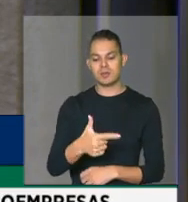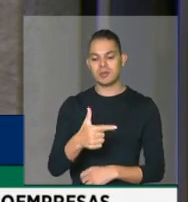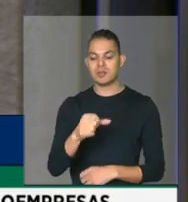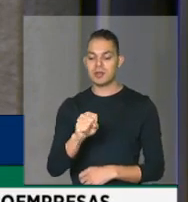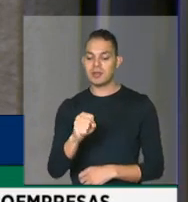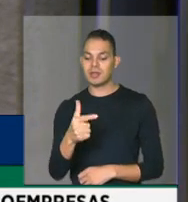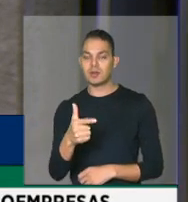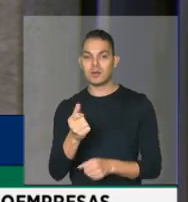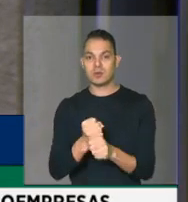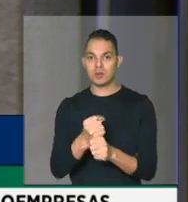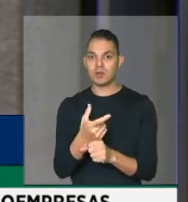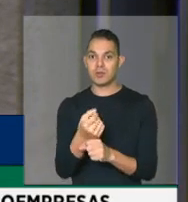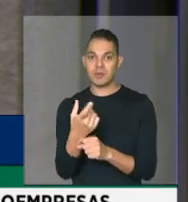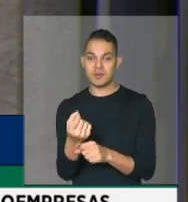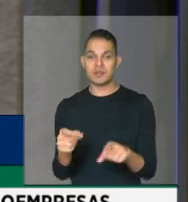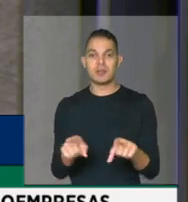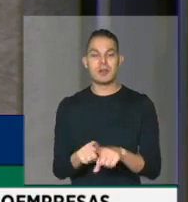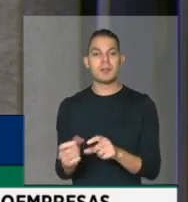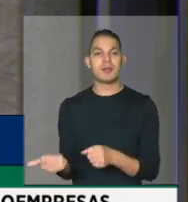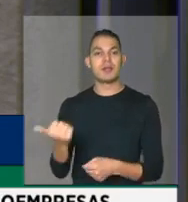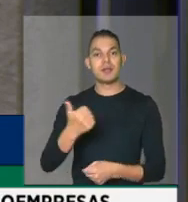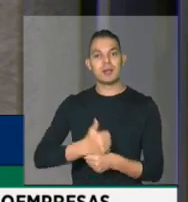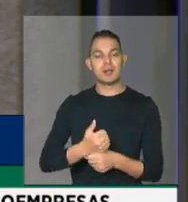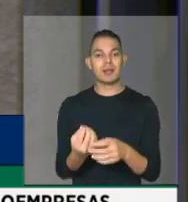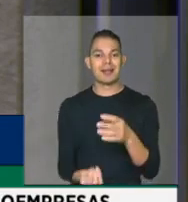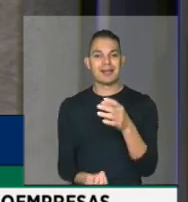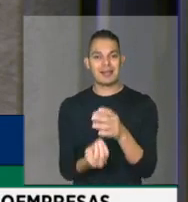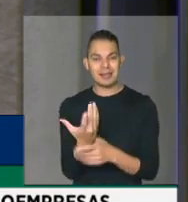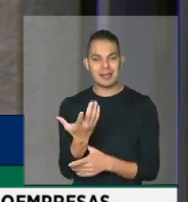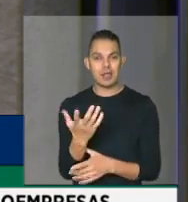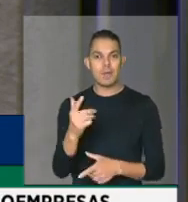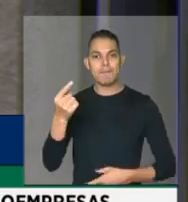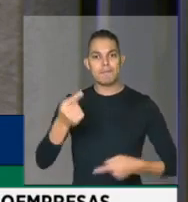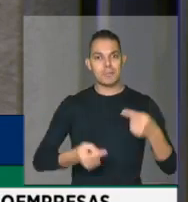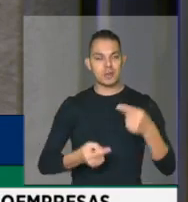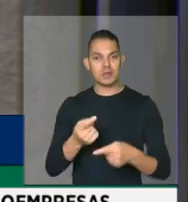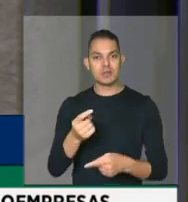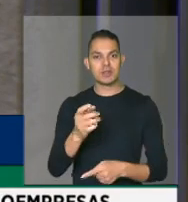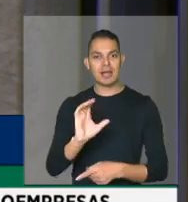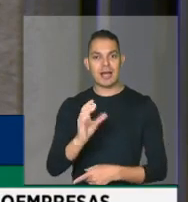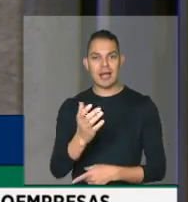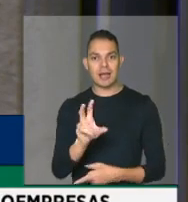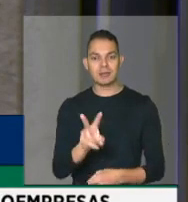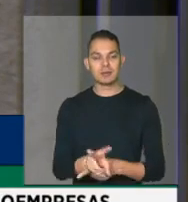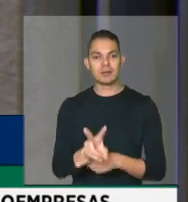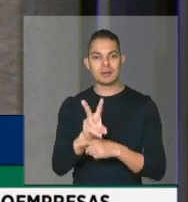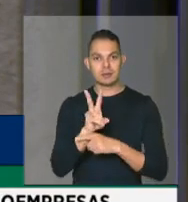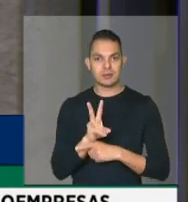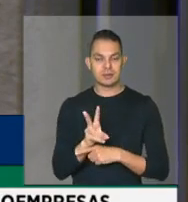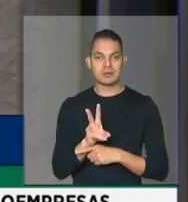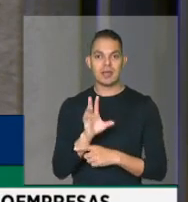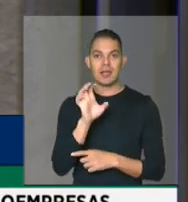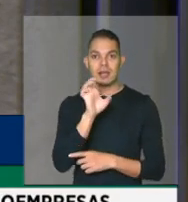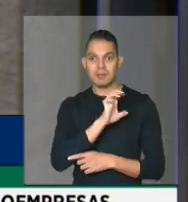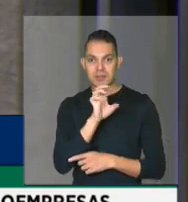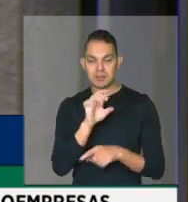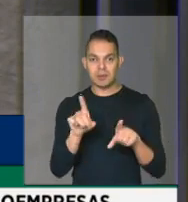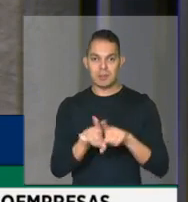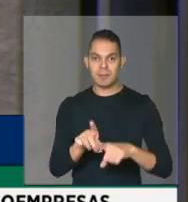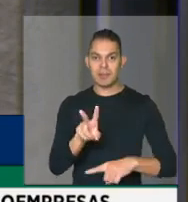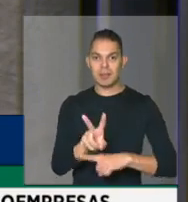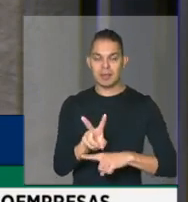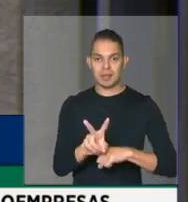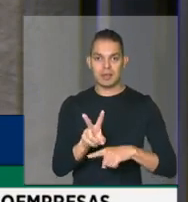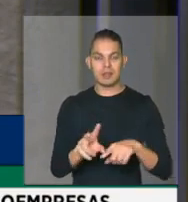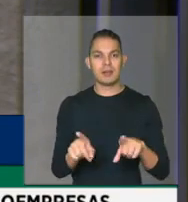1282/2020 e seu substitutivo, que institui política creditícia de natureza emergencial e temporária. Por fim, quanto